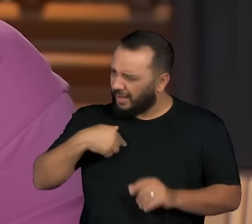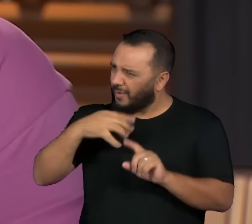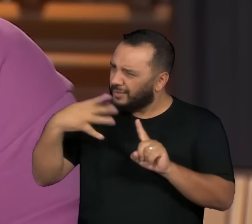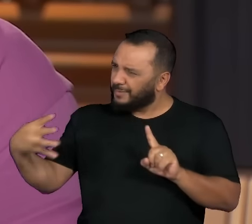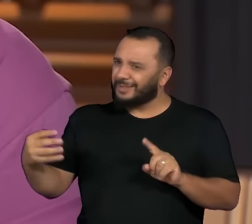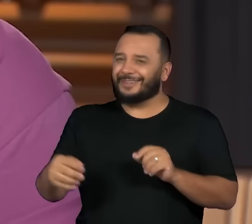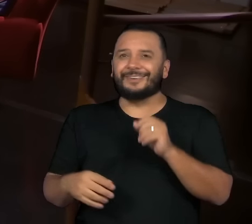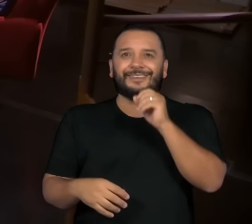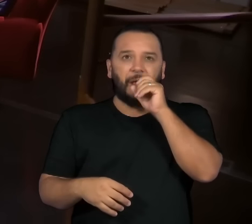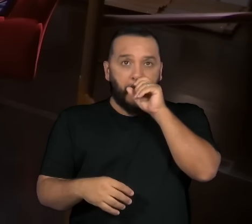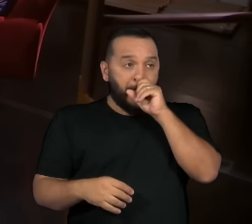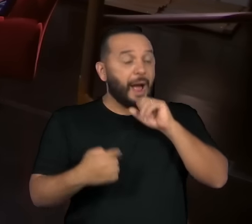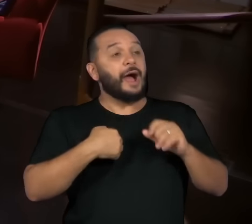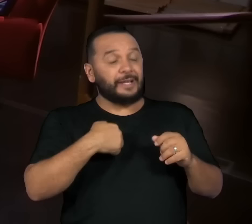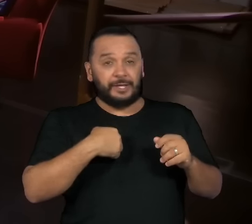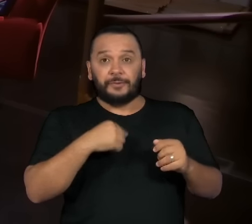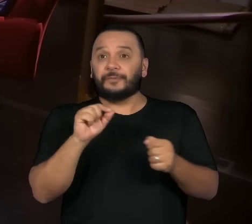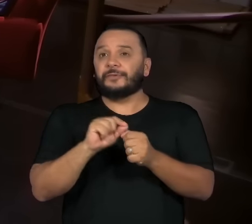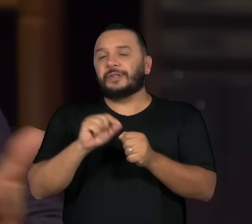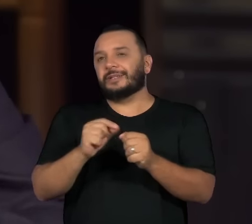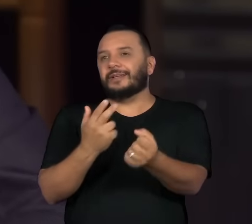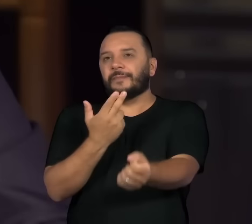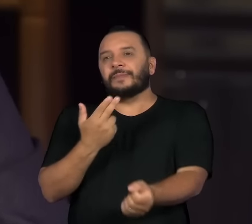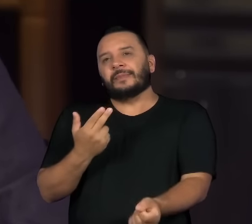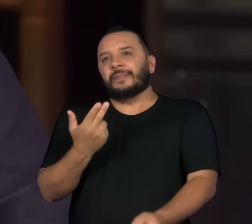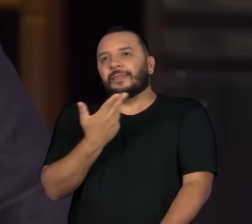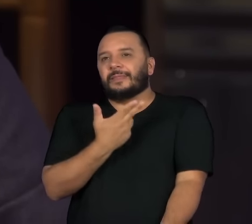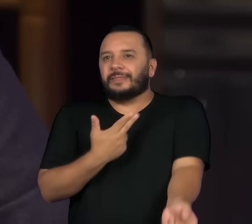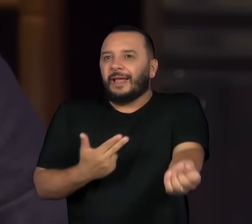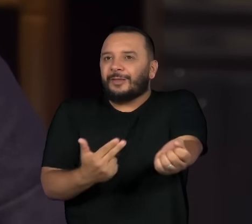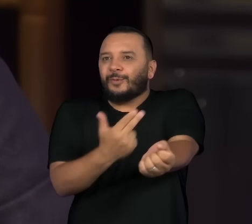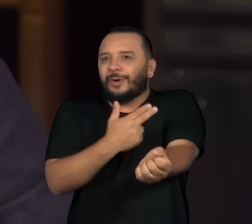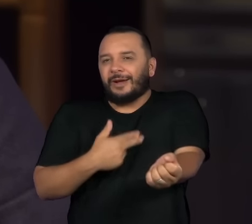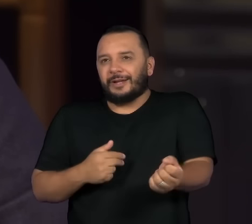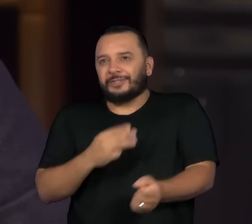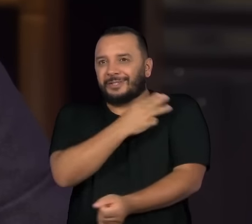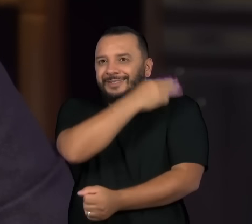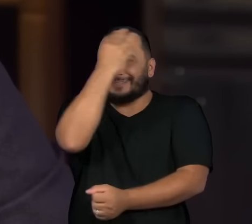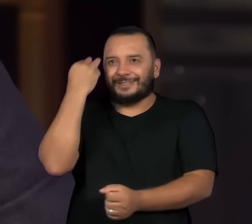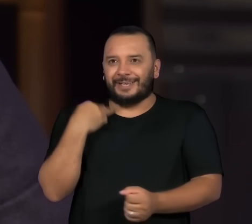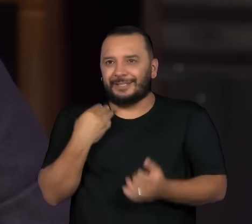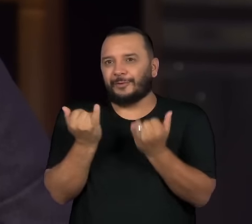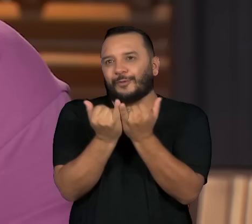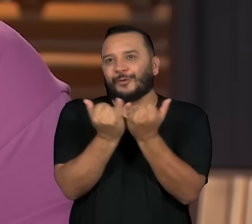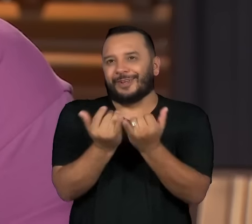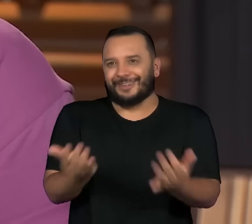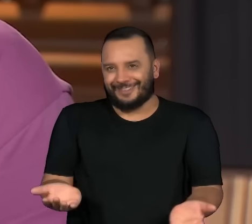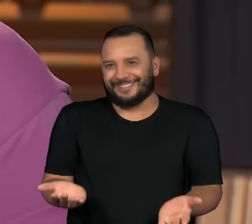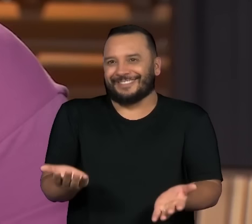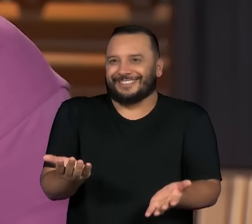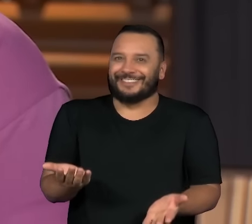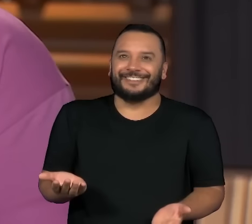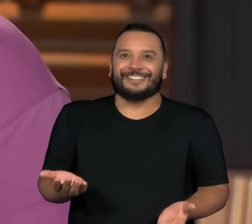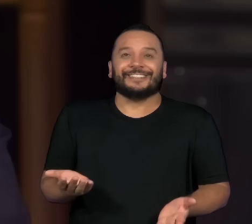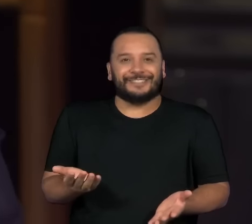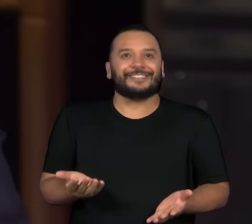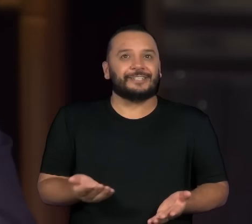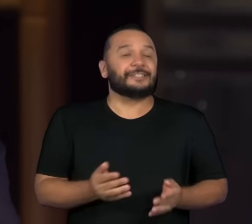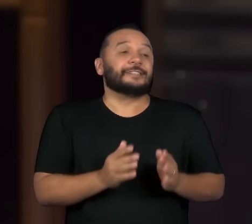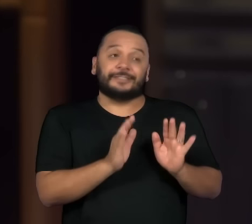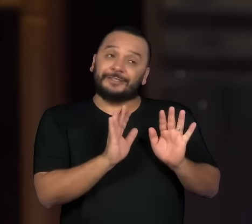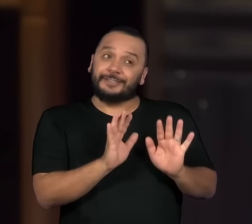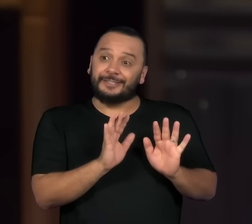santa fofoqueira. Em homenagem a ela, né? Que ajudou ele nessa conversa. Exatamente. Que maravilha. Que já poupou ele. Já